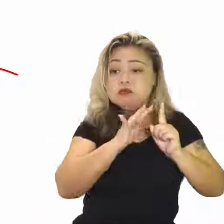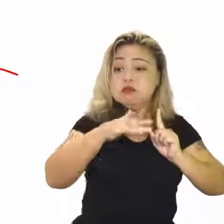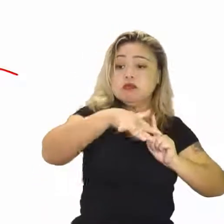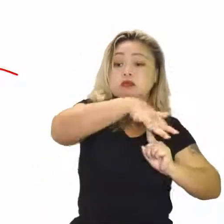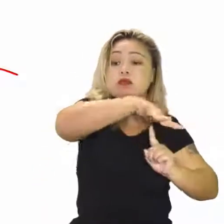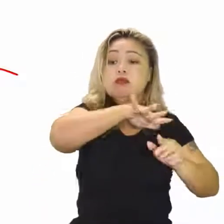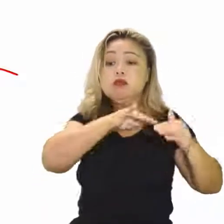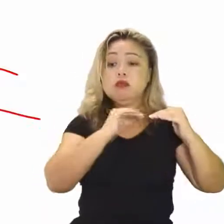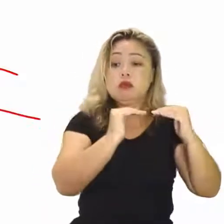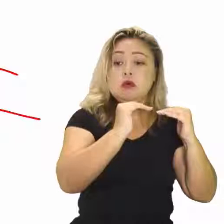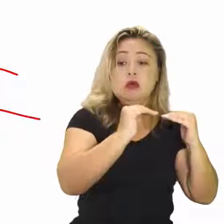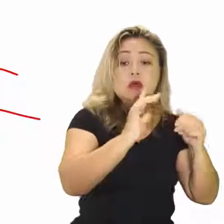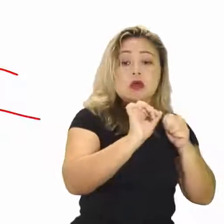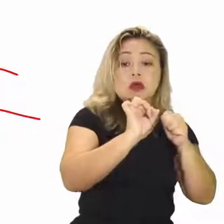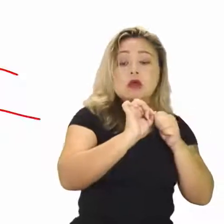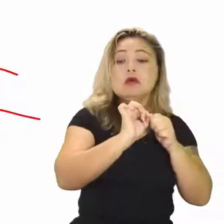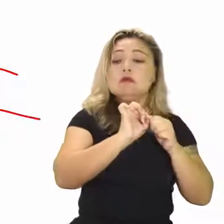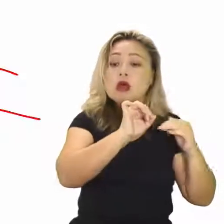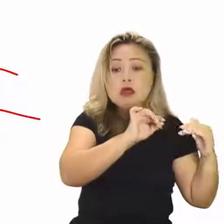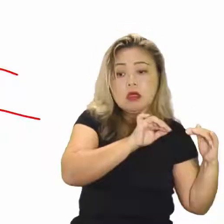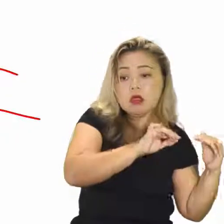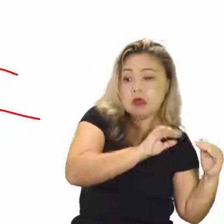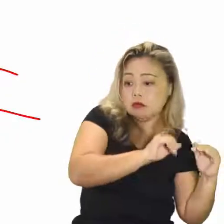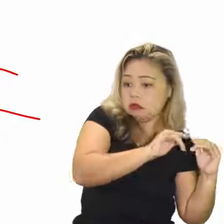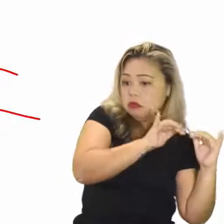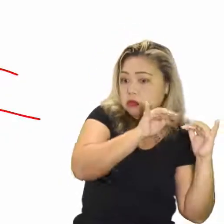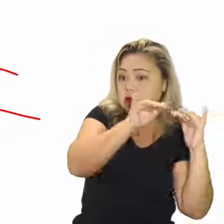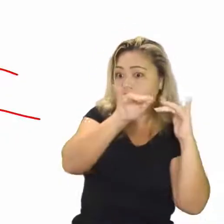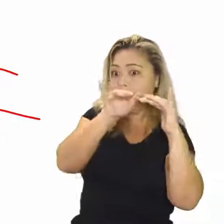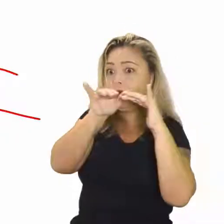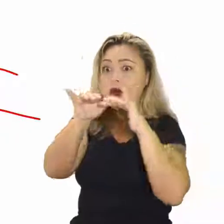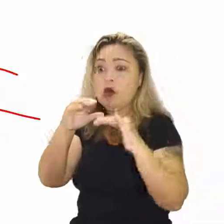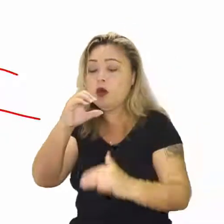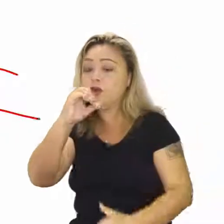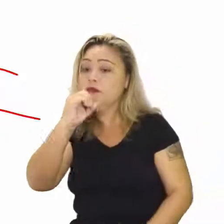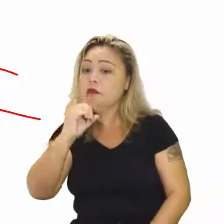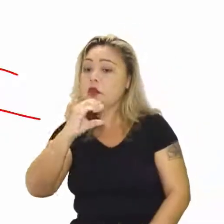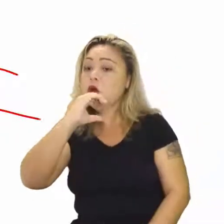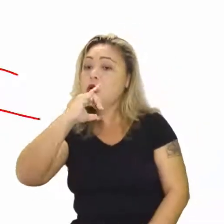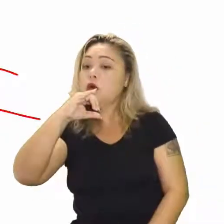socialista. Isso gerou um fluxo migratório para o lado ocidental.